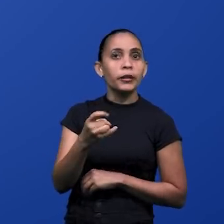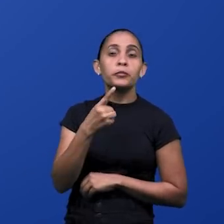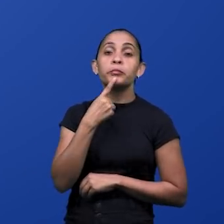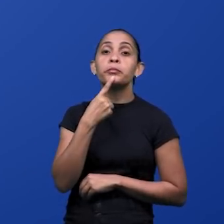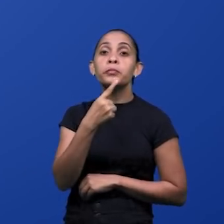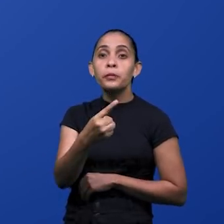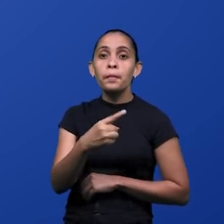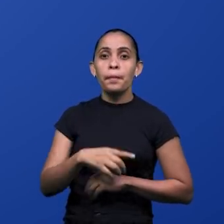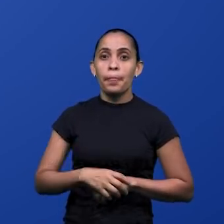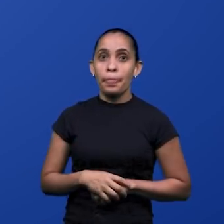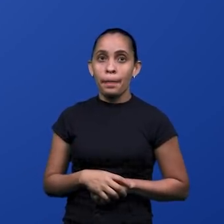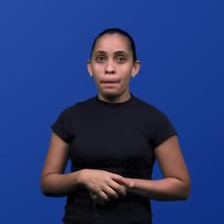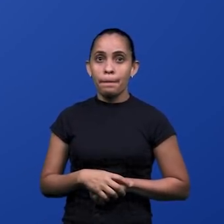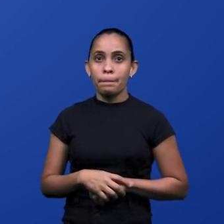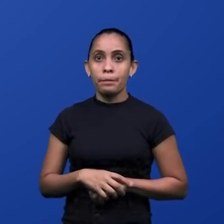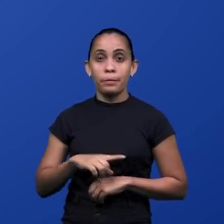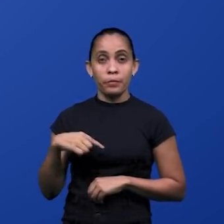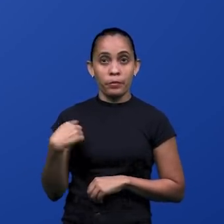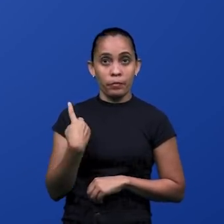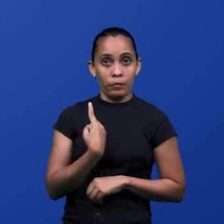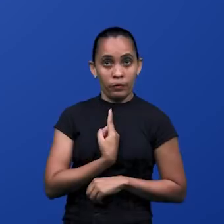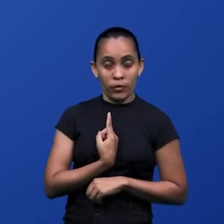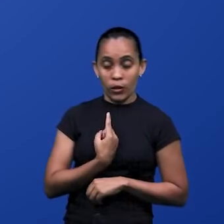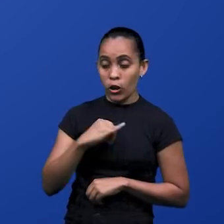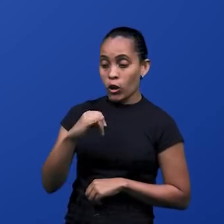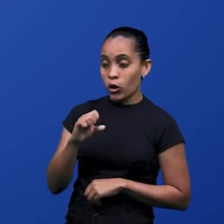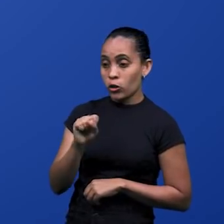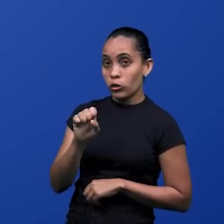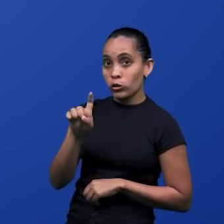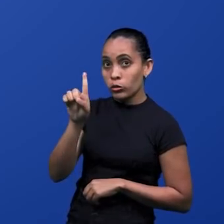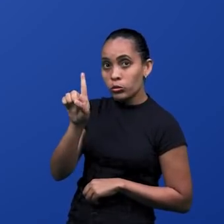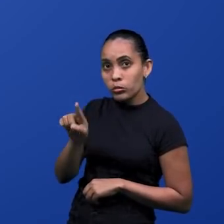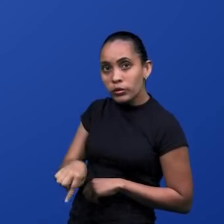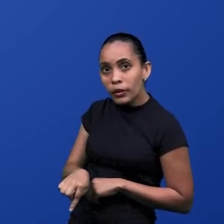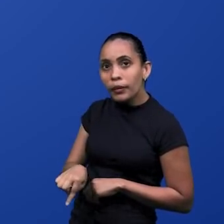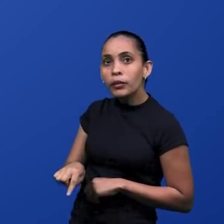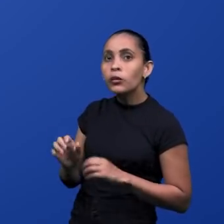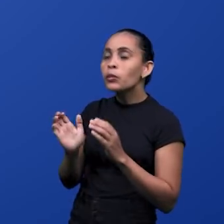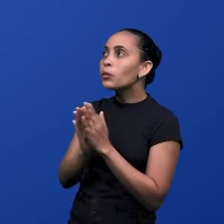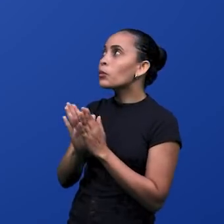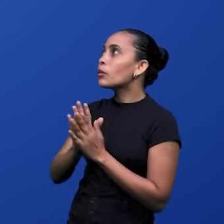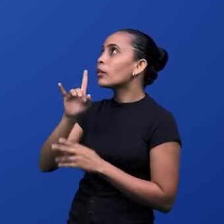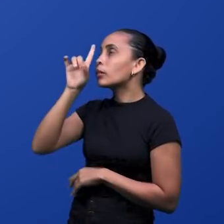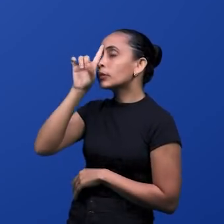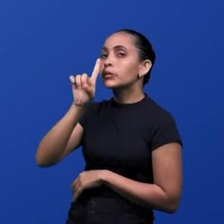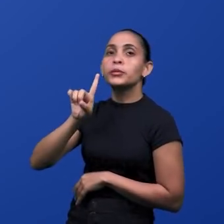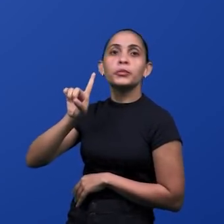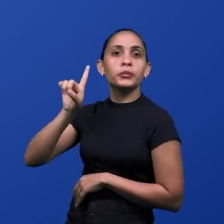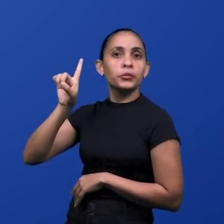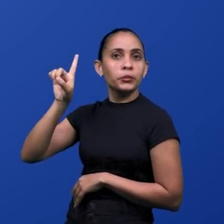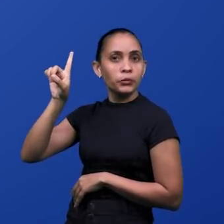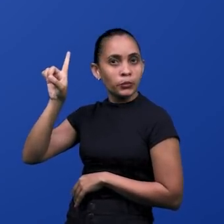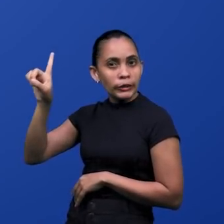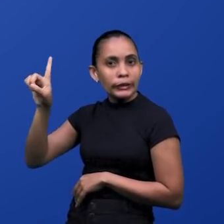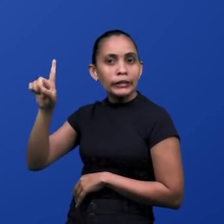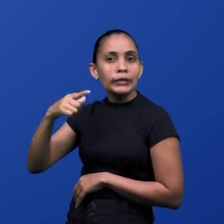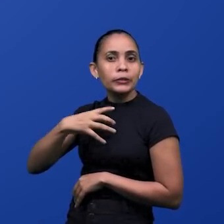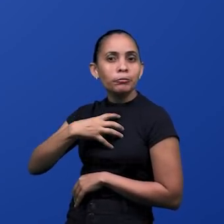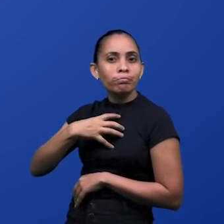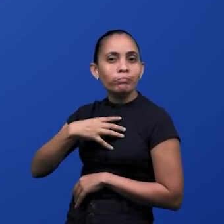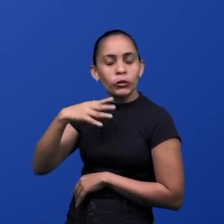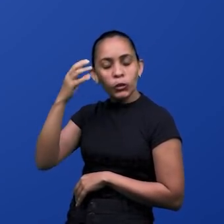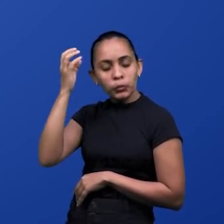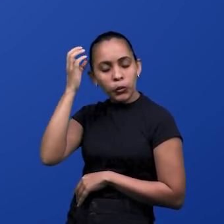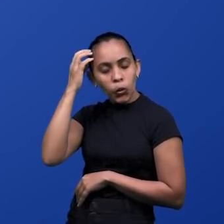vivereis, porque eu temo a Deus. José ali estava testando a sinceridade dos seus irmãos para ver se havia arrependimento no coração